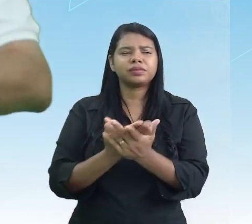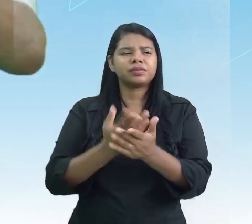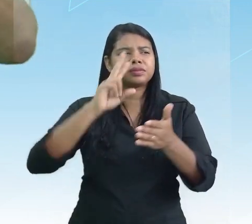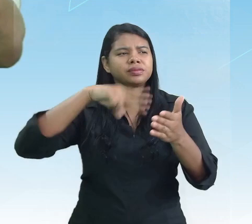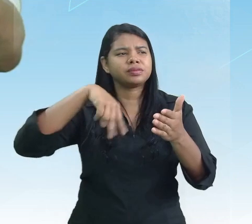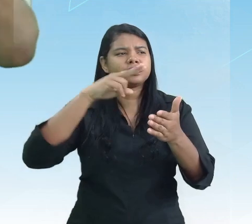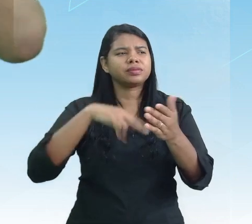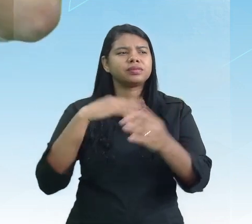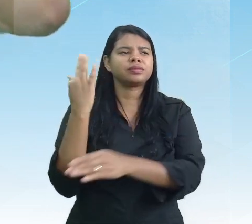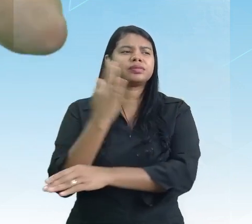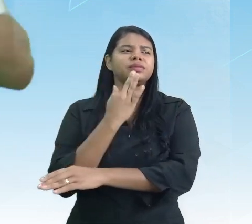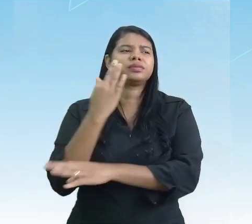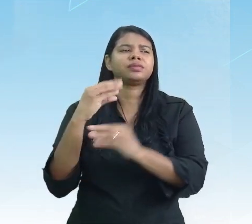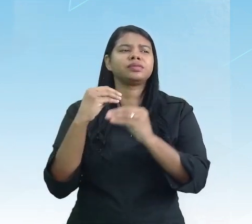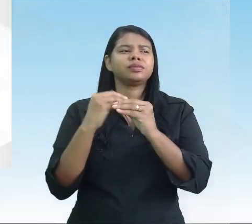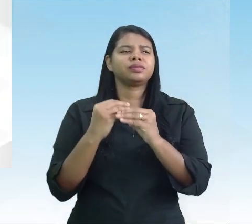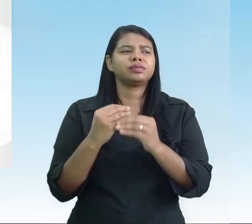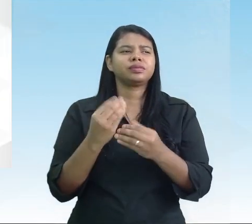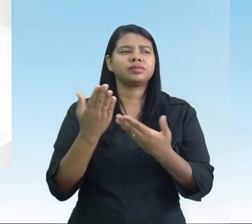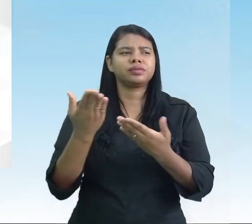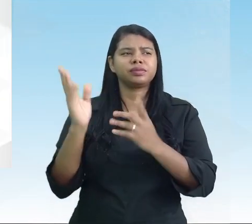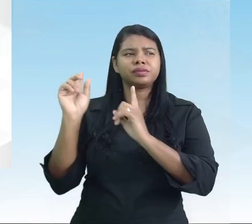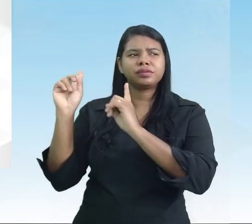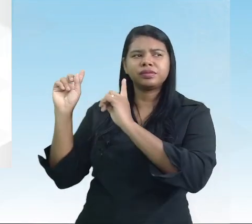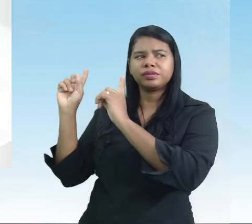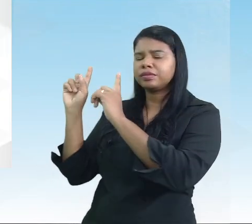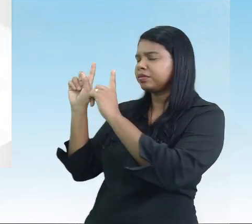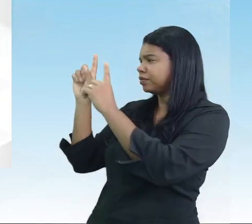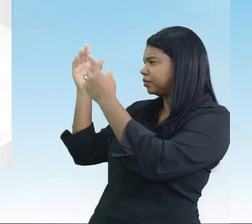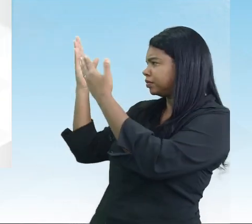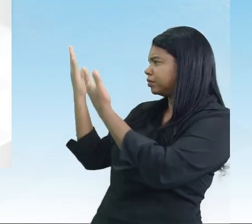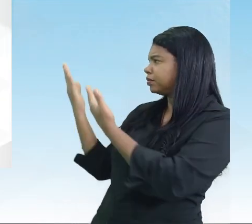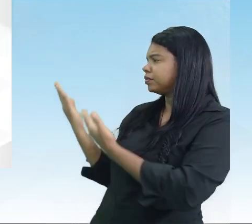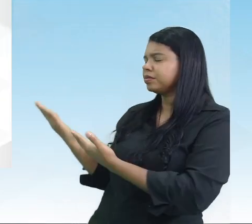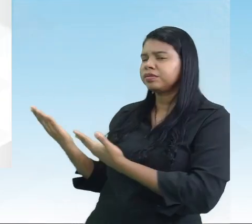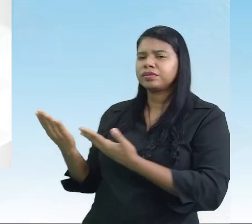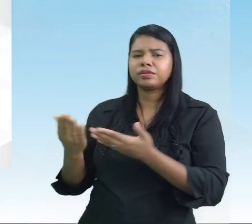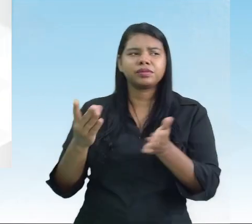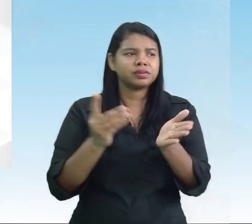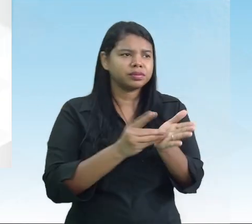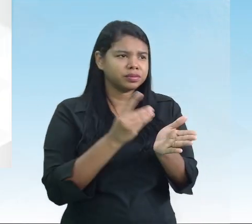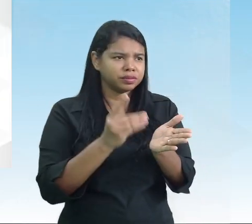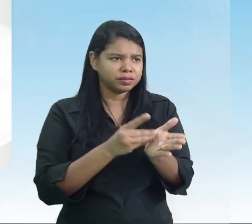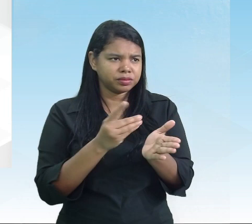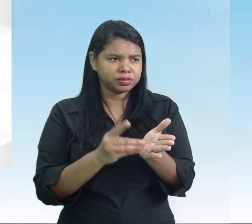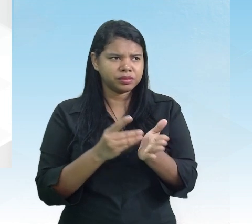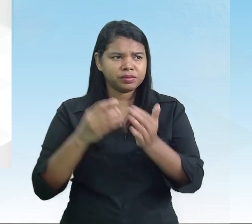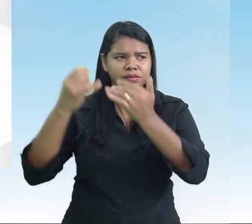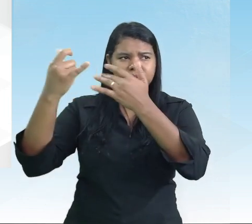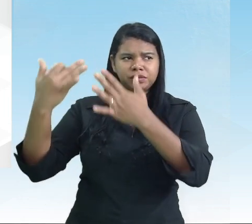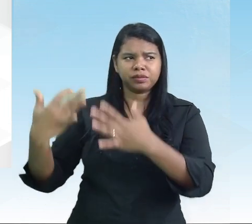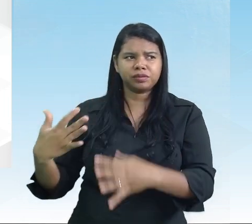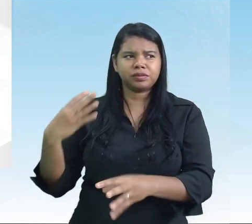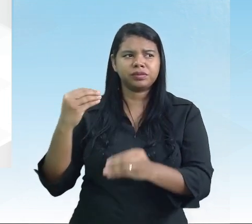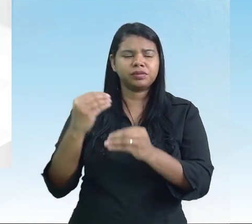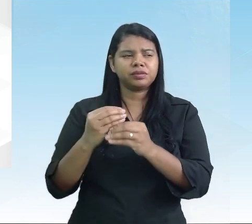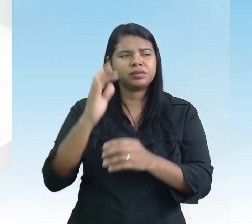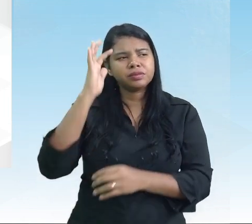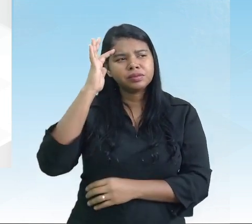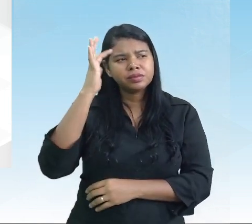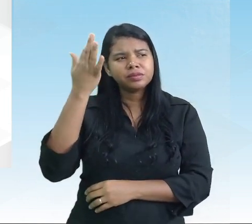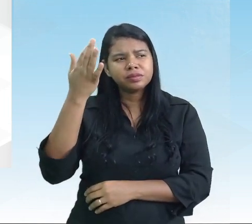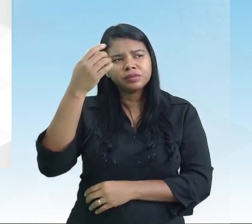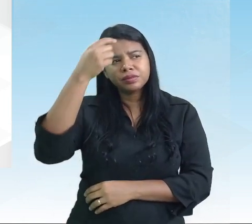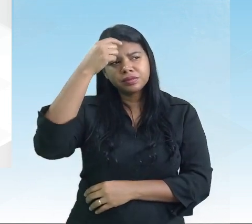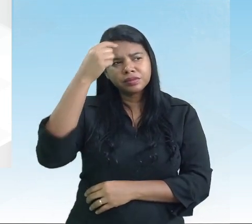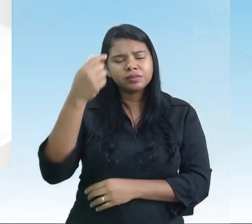leitura. Olhem que eu trouxe aqui para vocês. Mas o que é um argumento? Segundo o dicionário Aurélio, é uma razão, raciocínio,